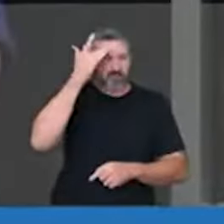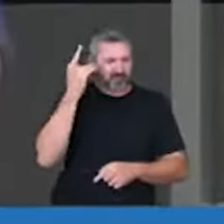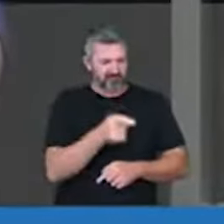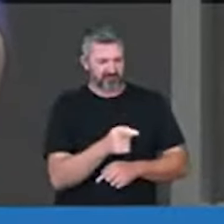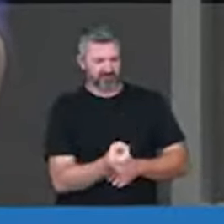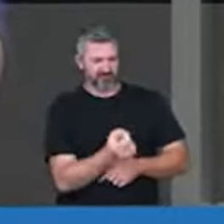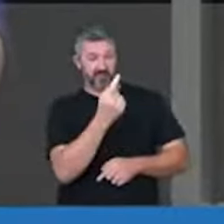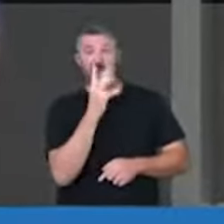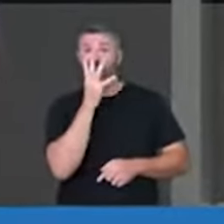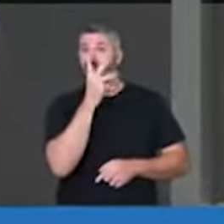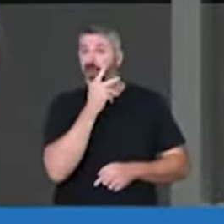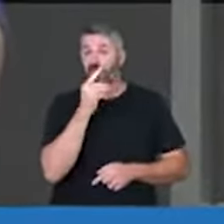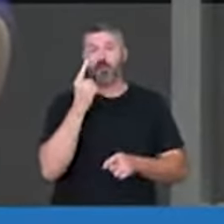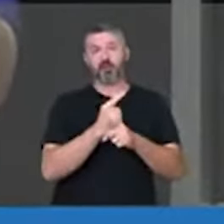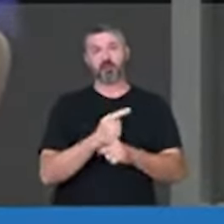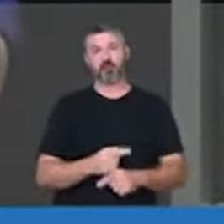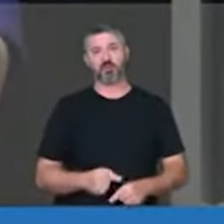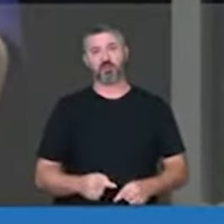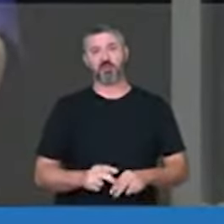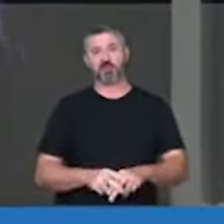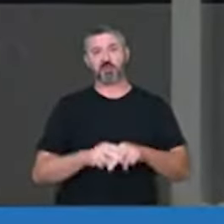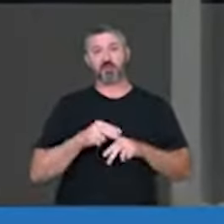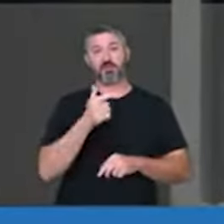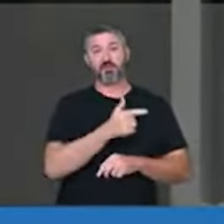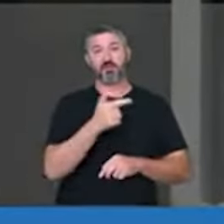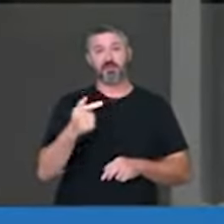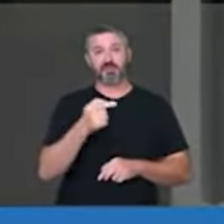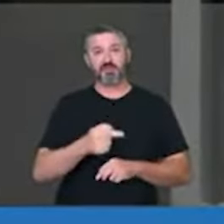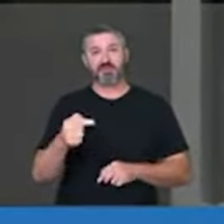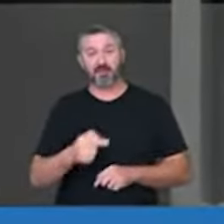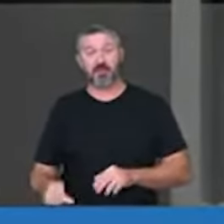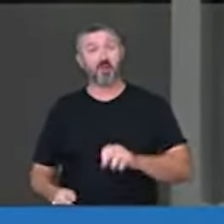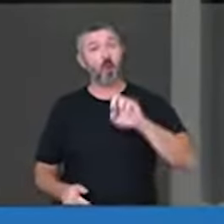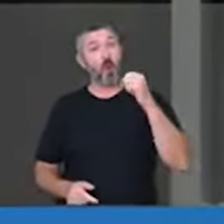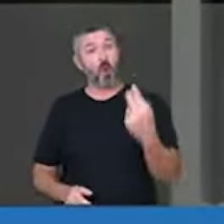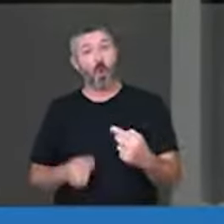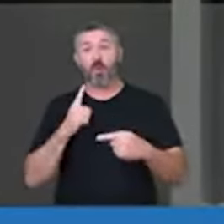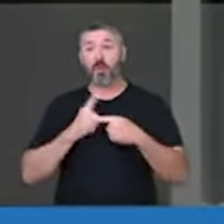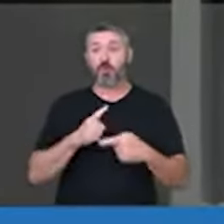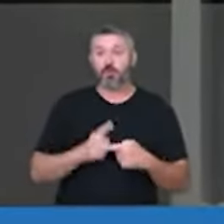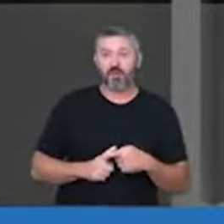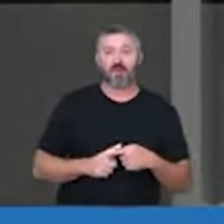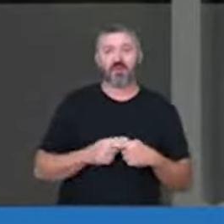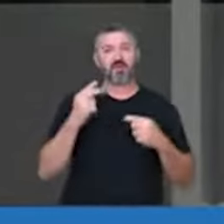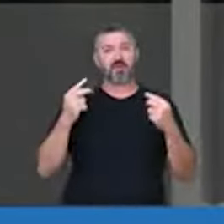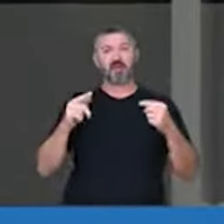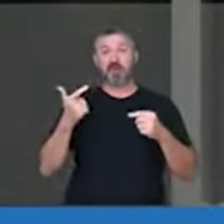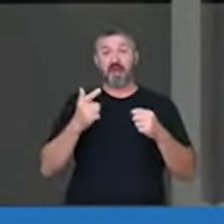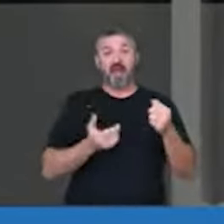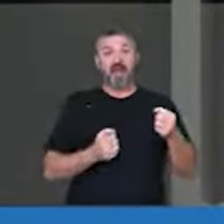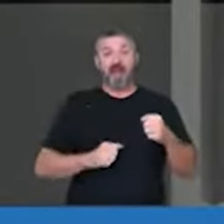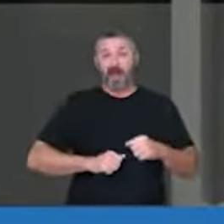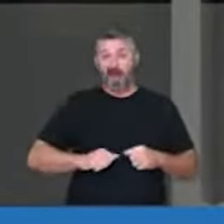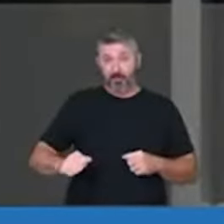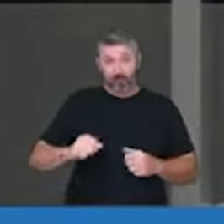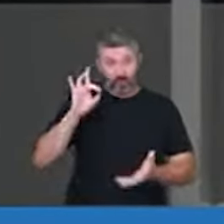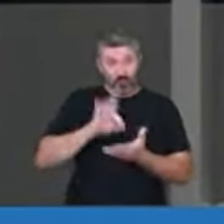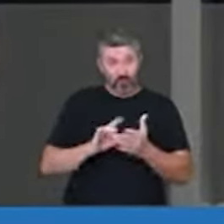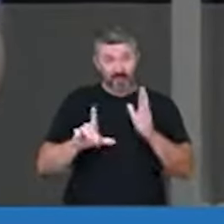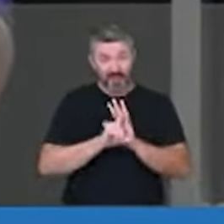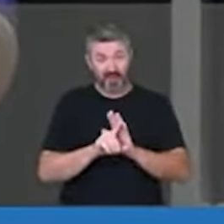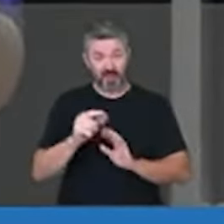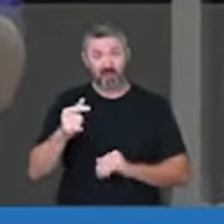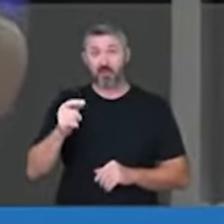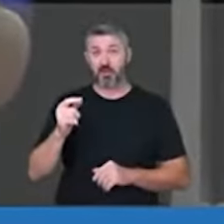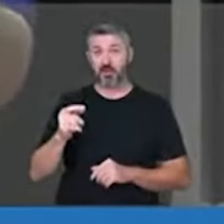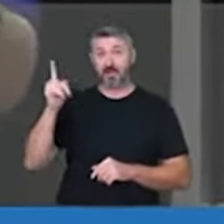um tempo, portanto, 22 semanas. Ou então, porque quase não há serviço de aborto legal no Brasil. Em São Paulo, por exemplo,